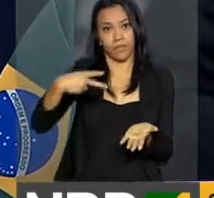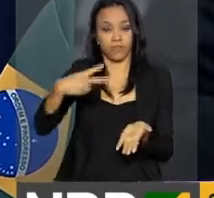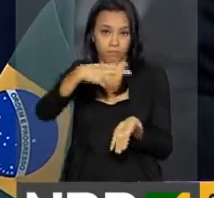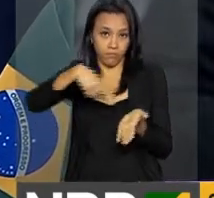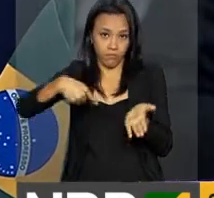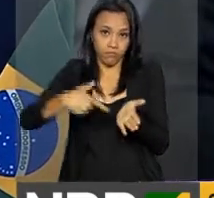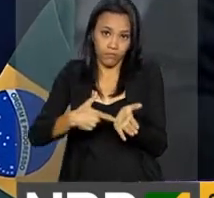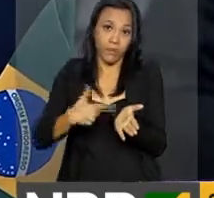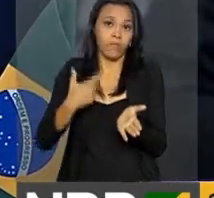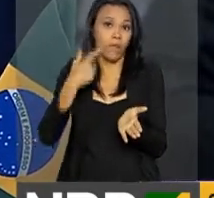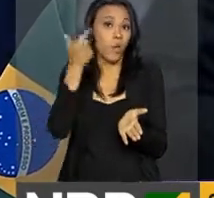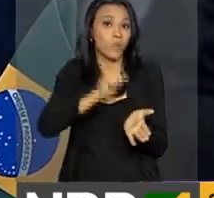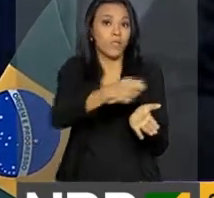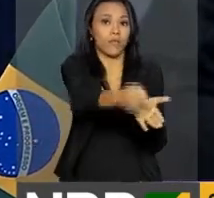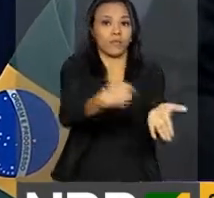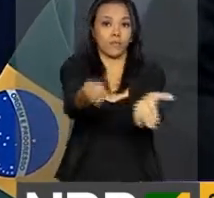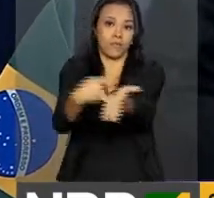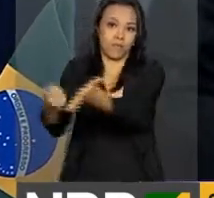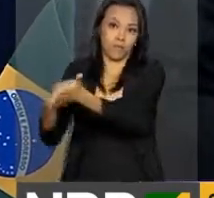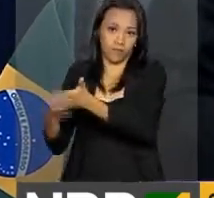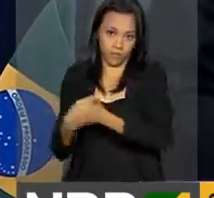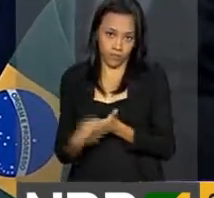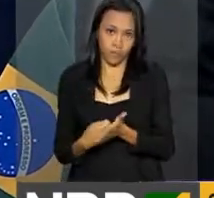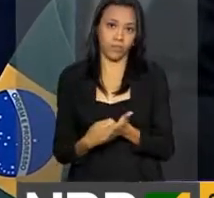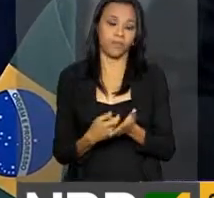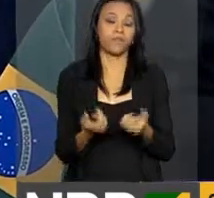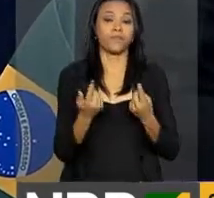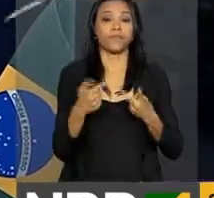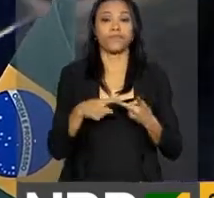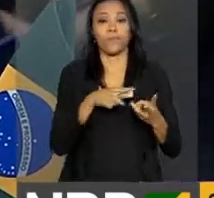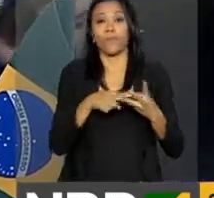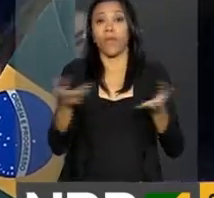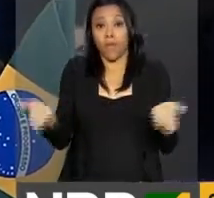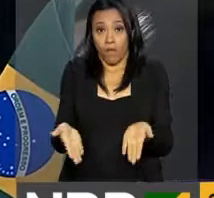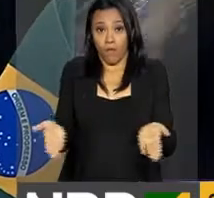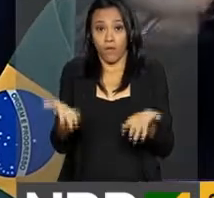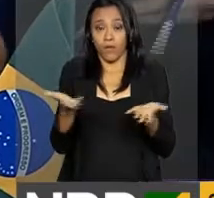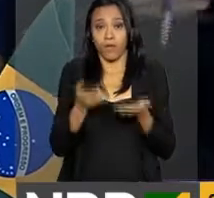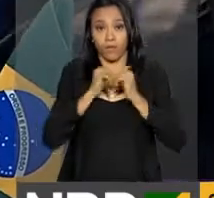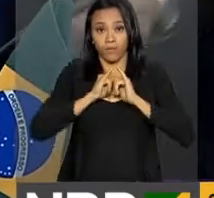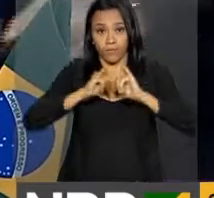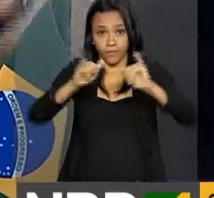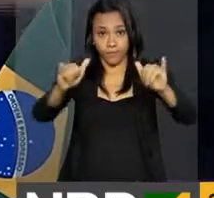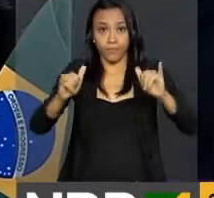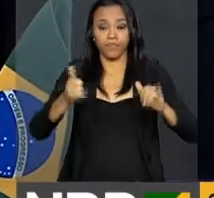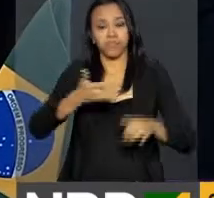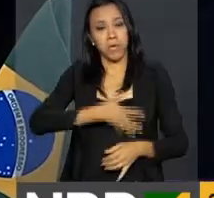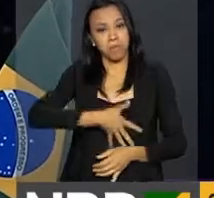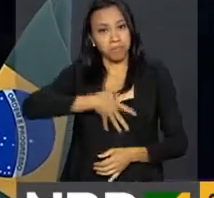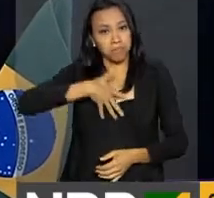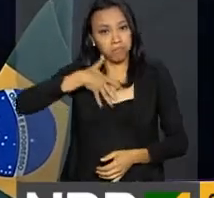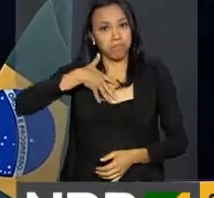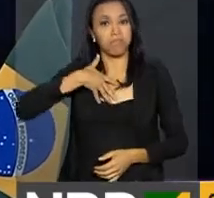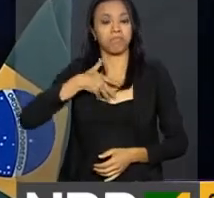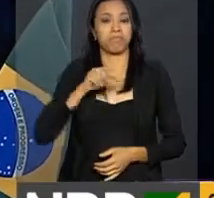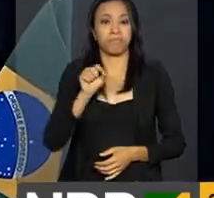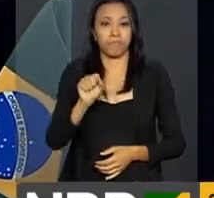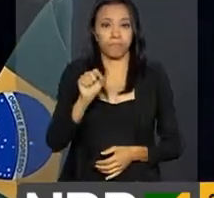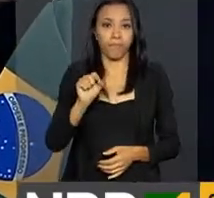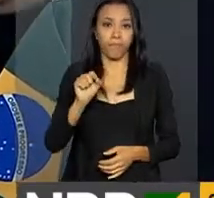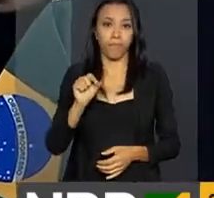obter assinatura. E agora eu quero registrar uma honra extraordinária, que